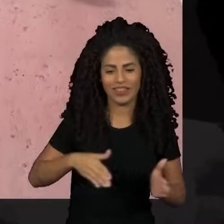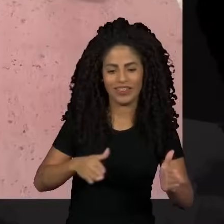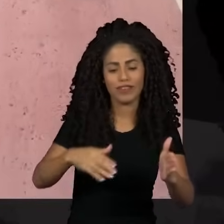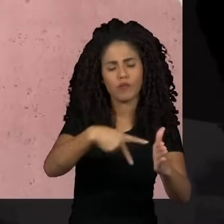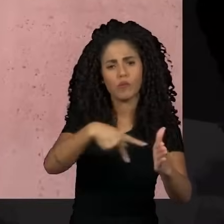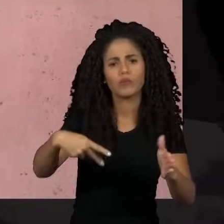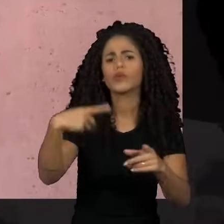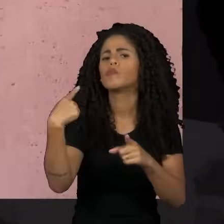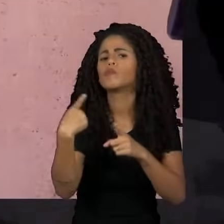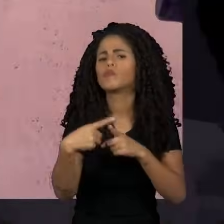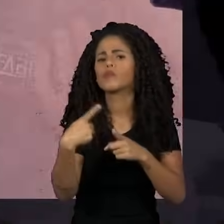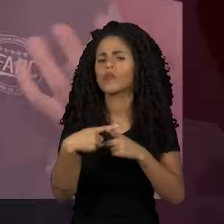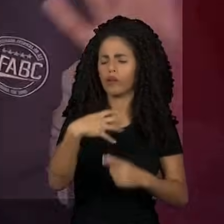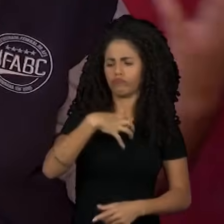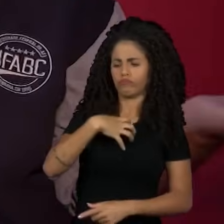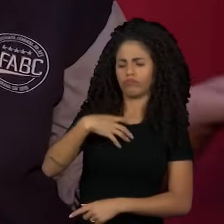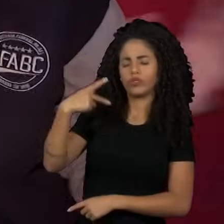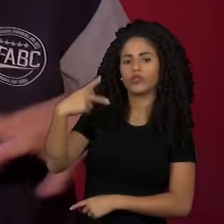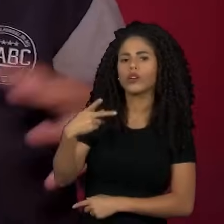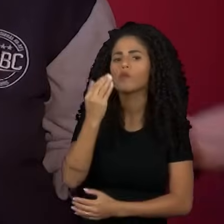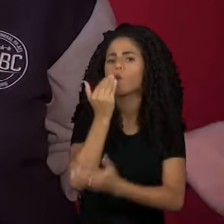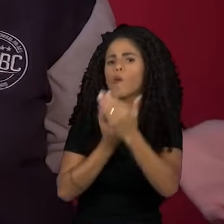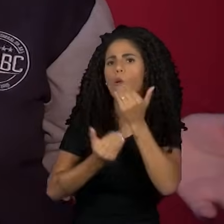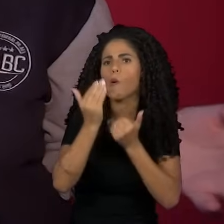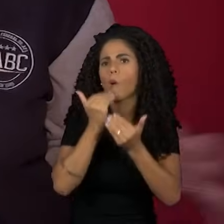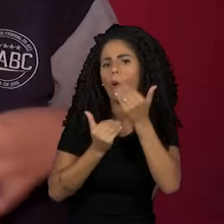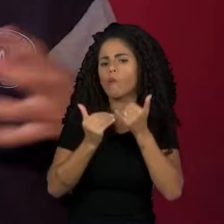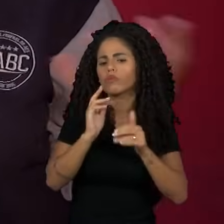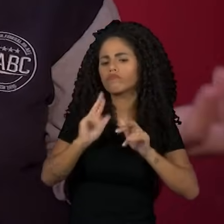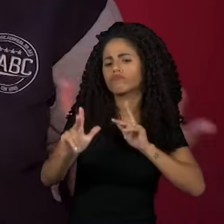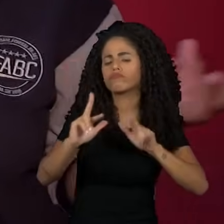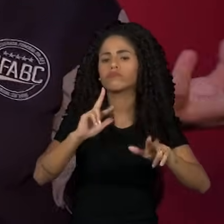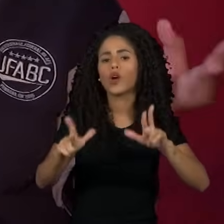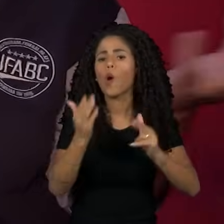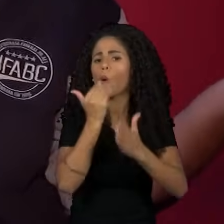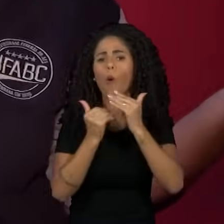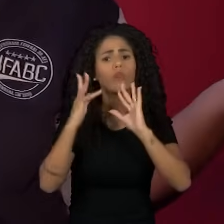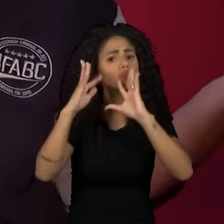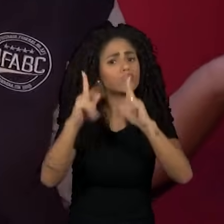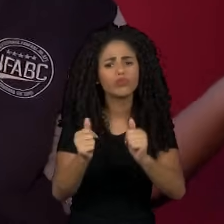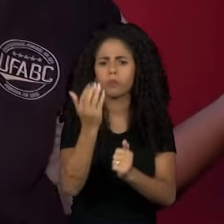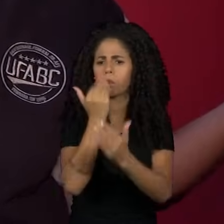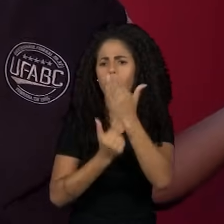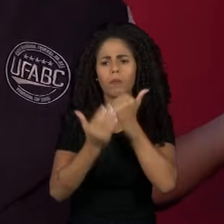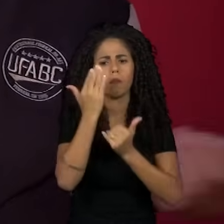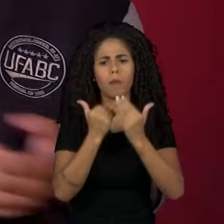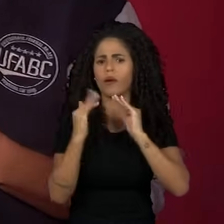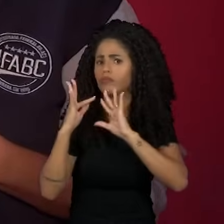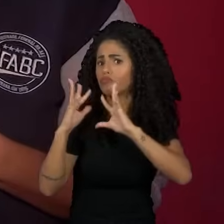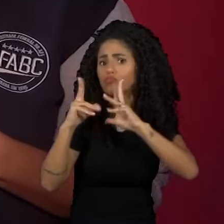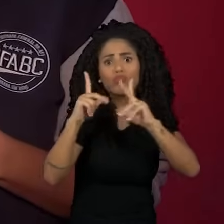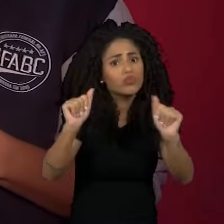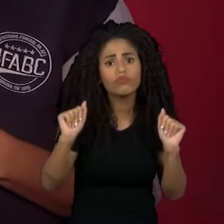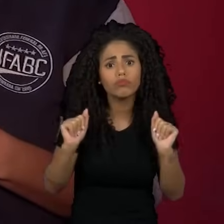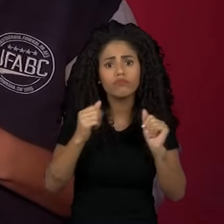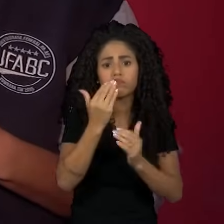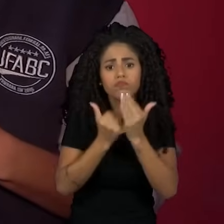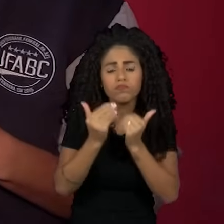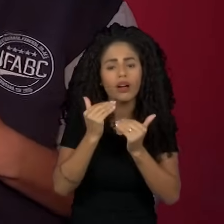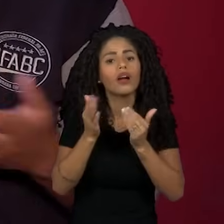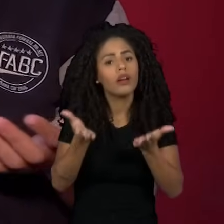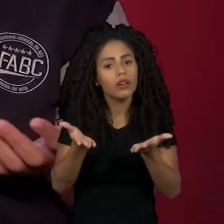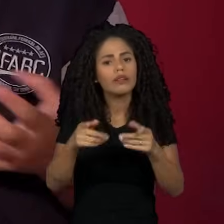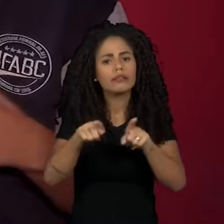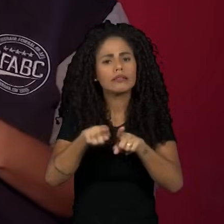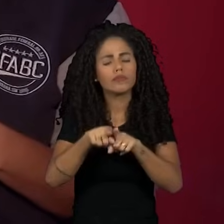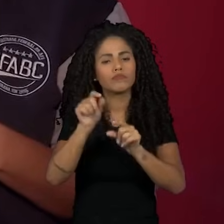têm hábitos alimentares muito generalistas. Então elas comem de tudo, apesar de serem herbívoras. E,